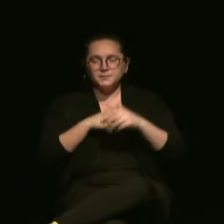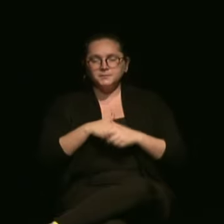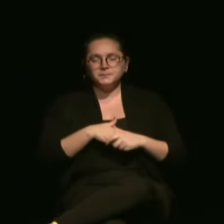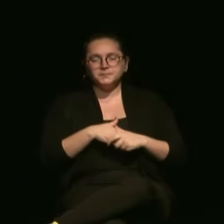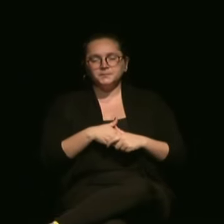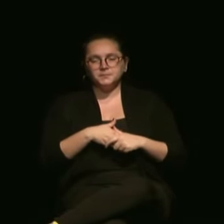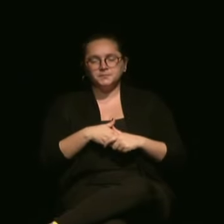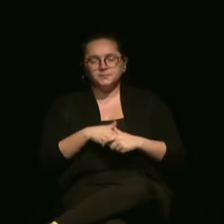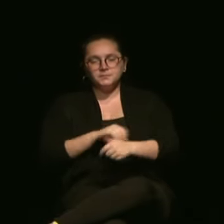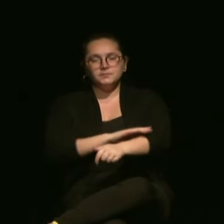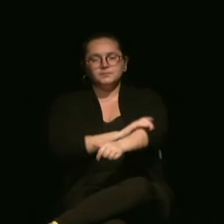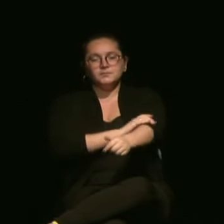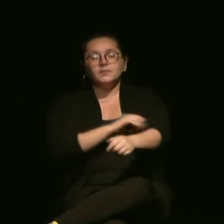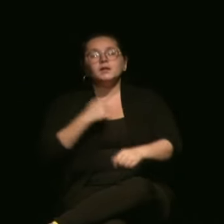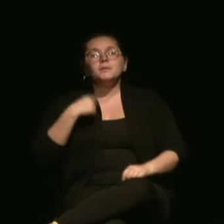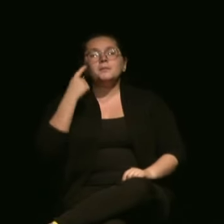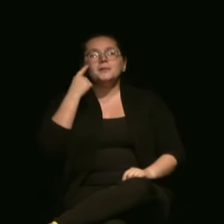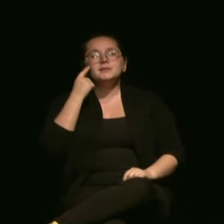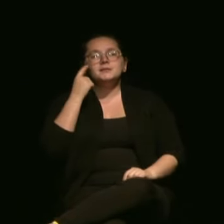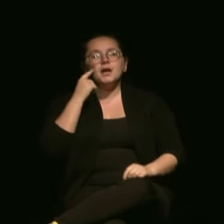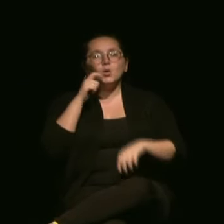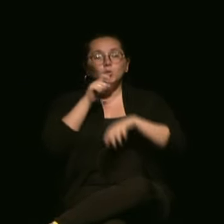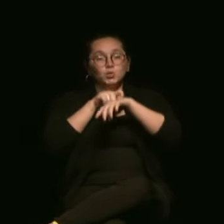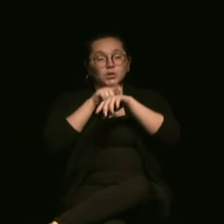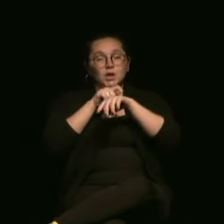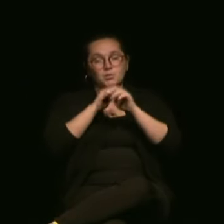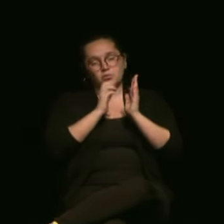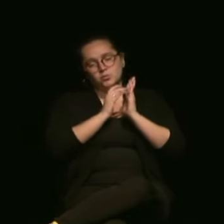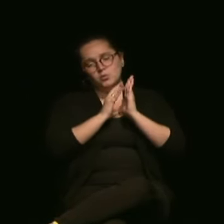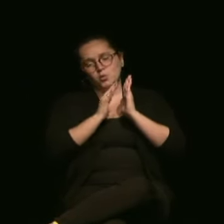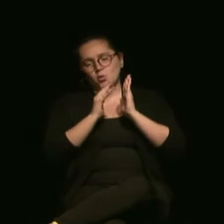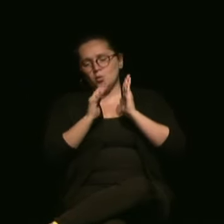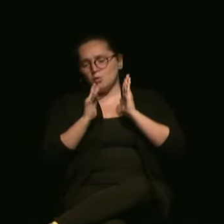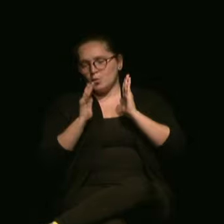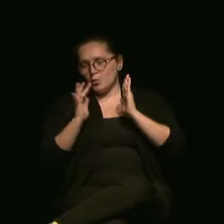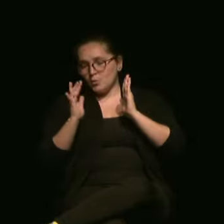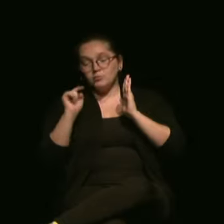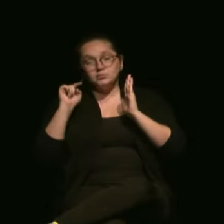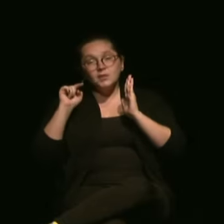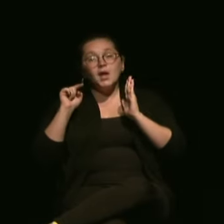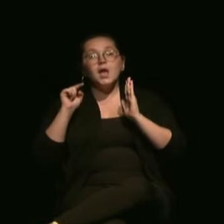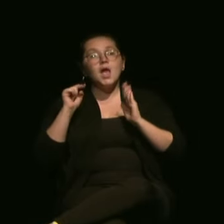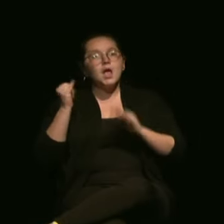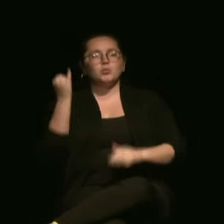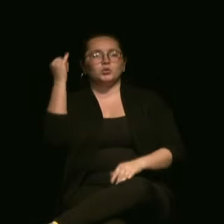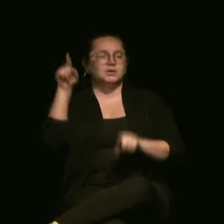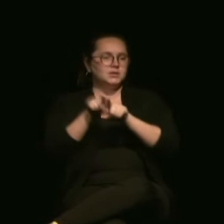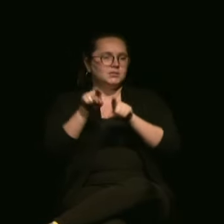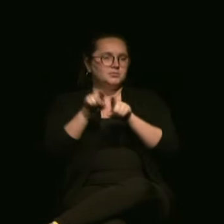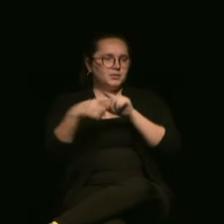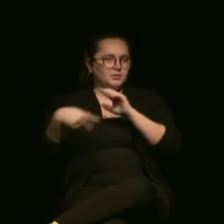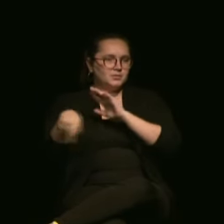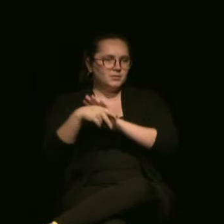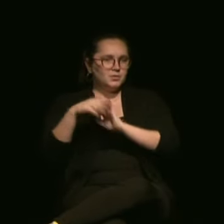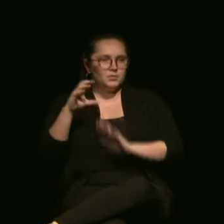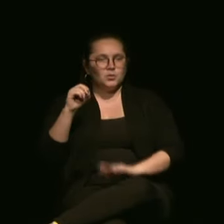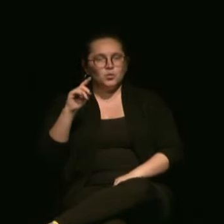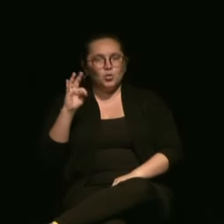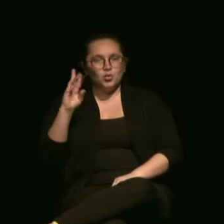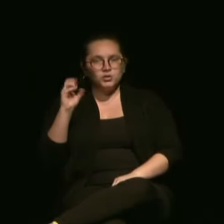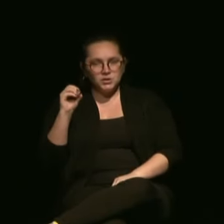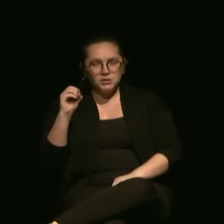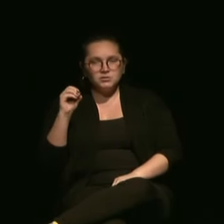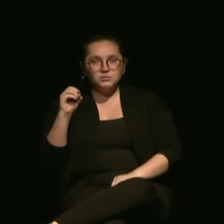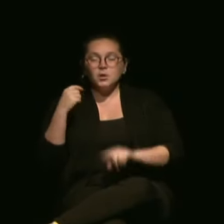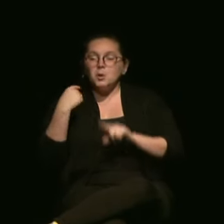E essa ideia da duração vai ser fundamental para o Coutinho. O Coutinho é capaz